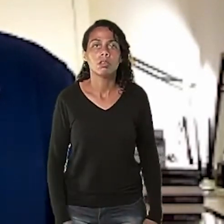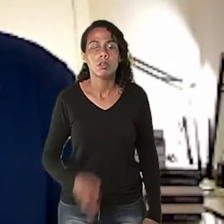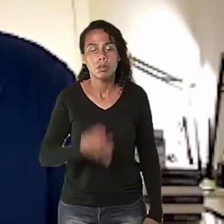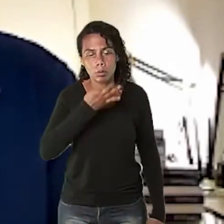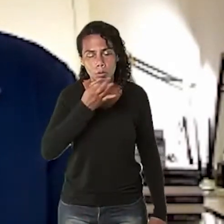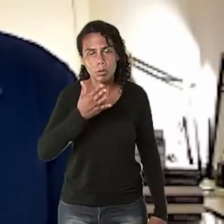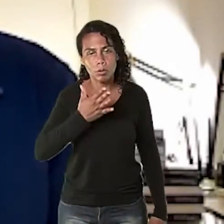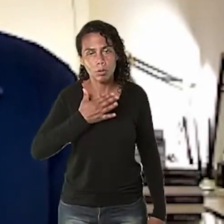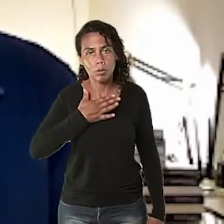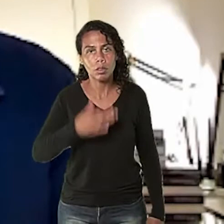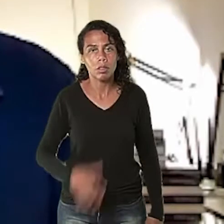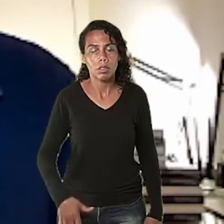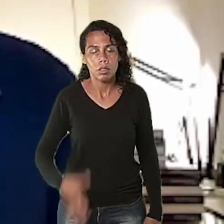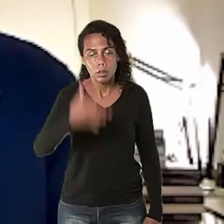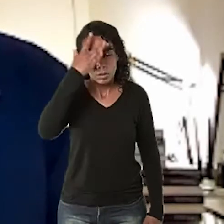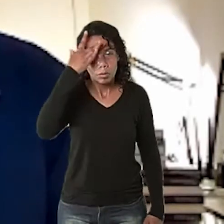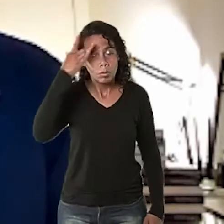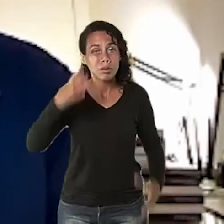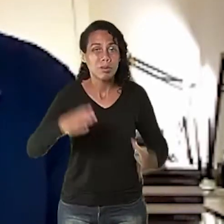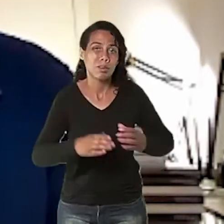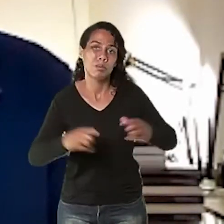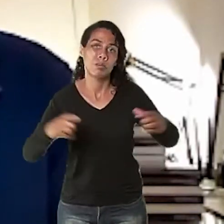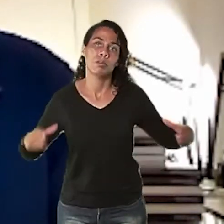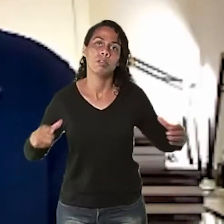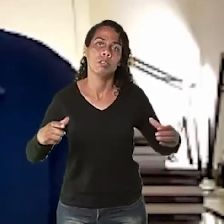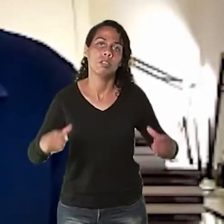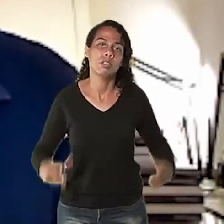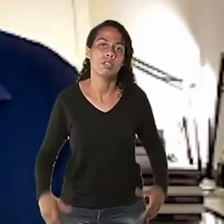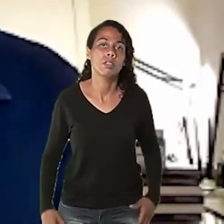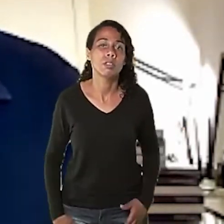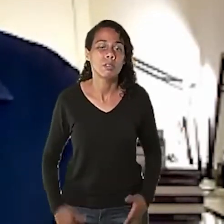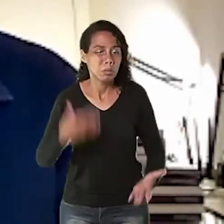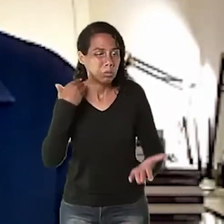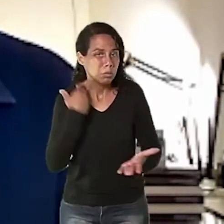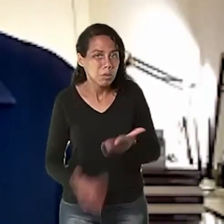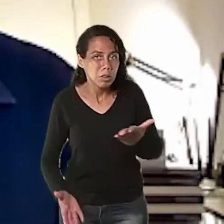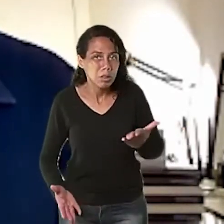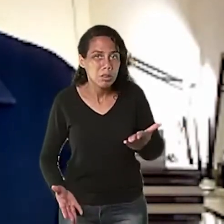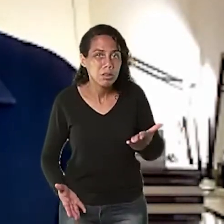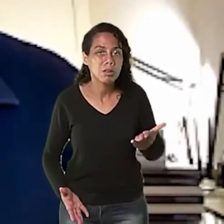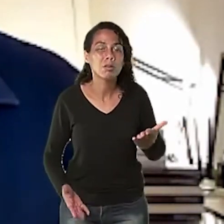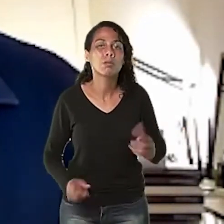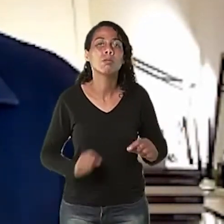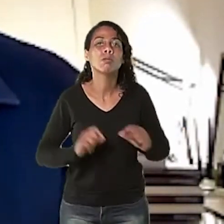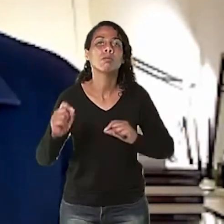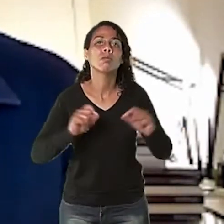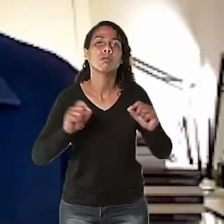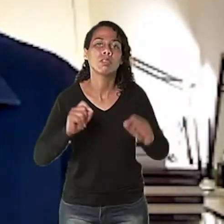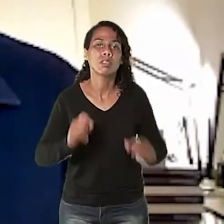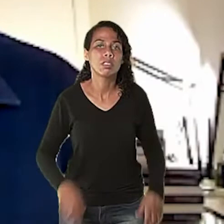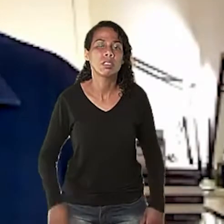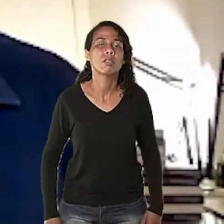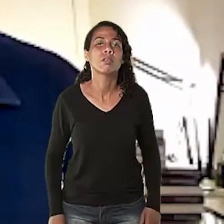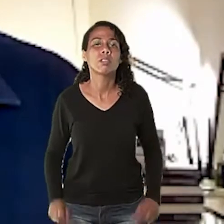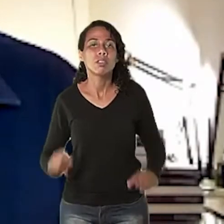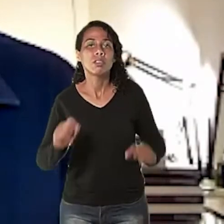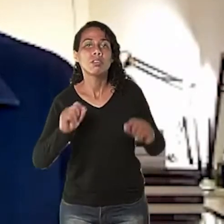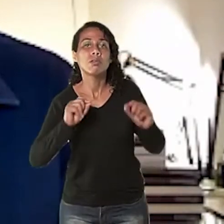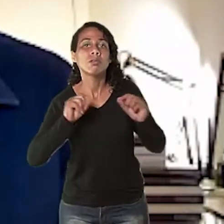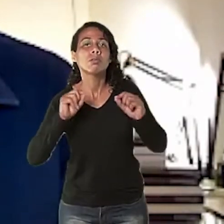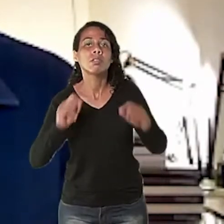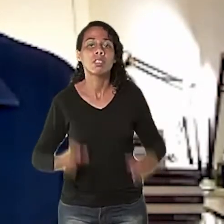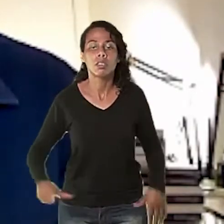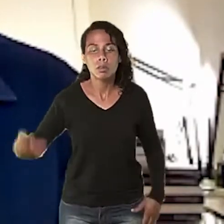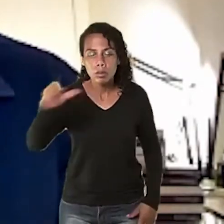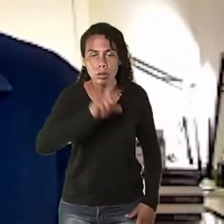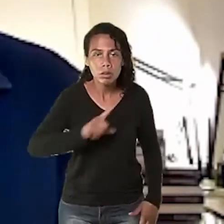opinativa mesmo, né? Foi um mercado de opiniões. E aí, enfim, nesse livro tem algumas crônicas que eu acho que eu consigo chegar